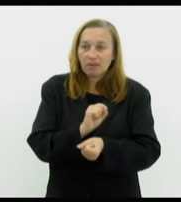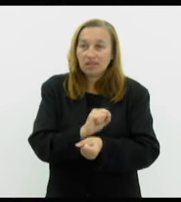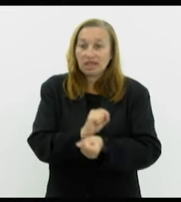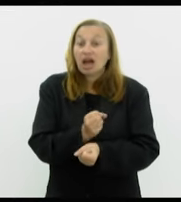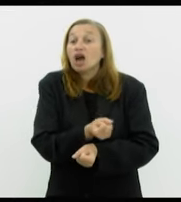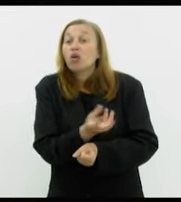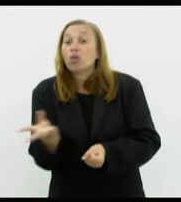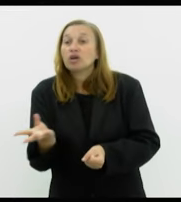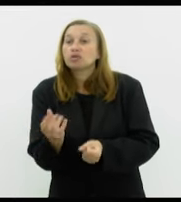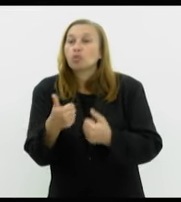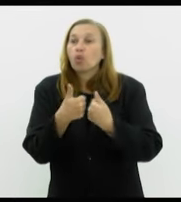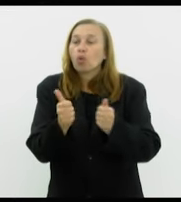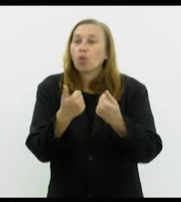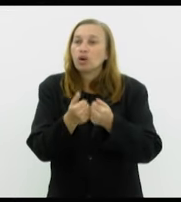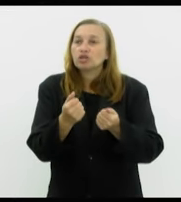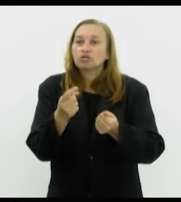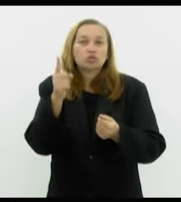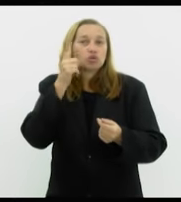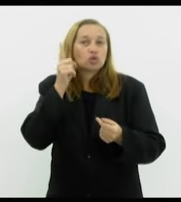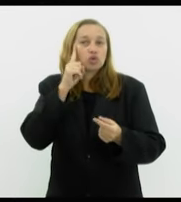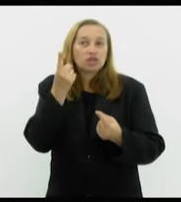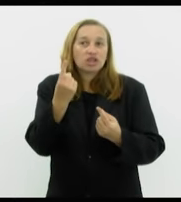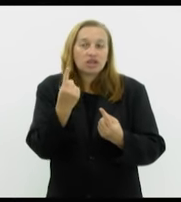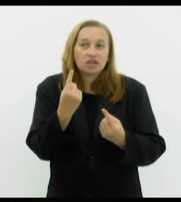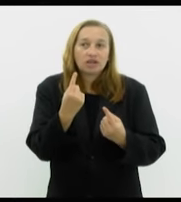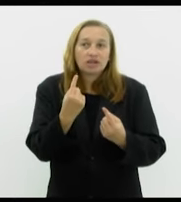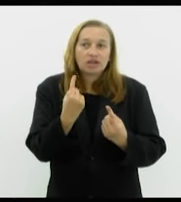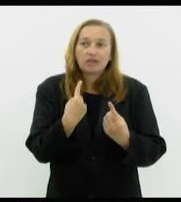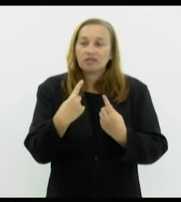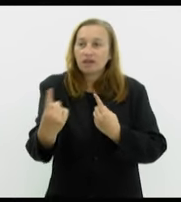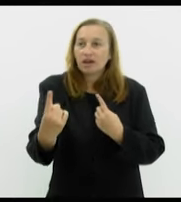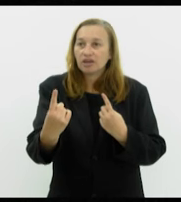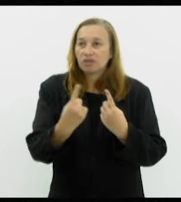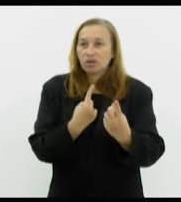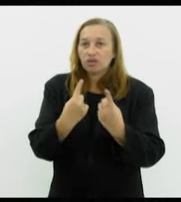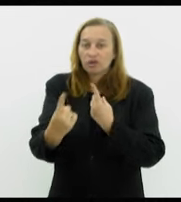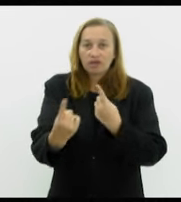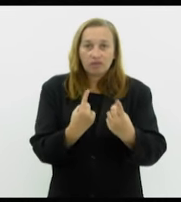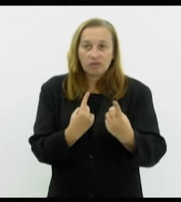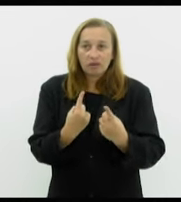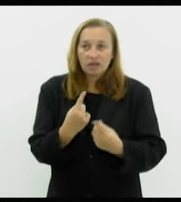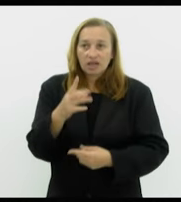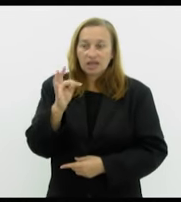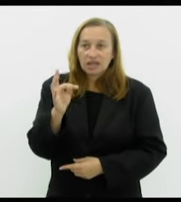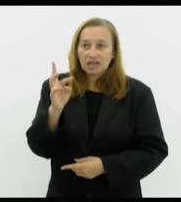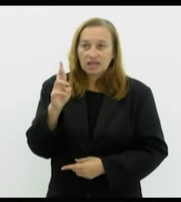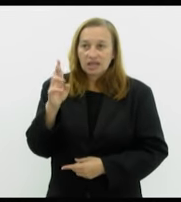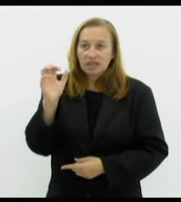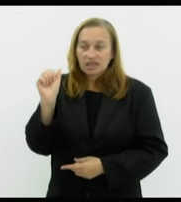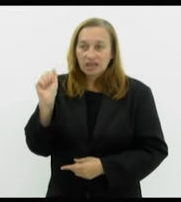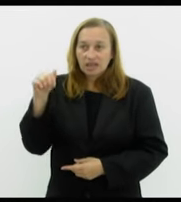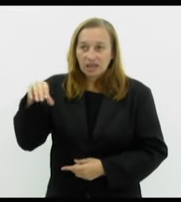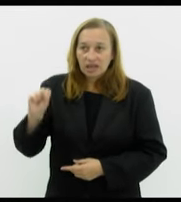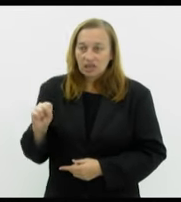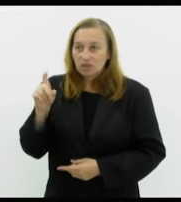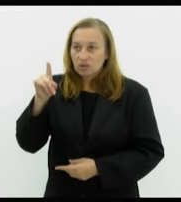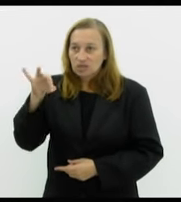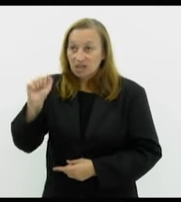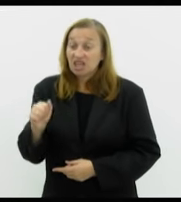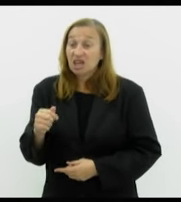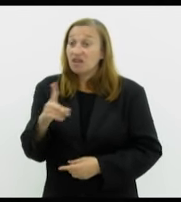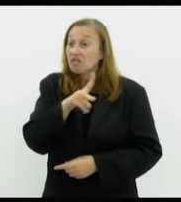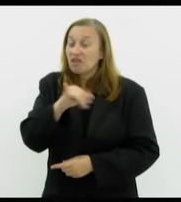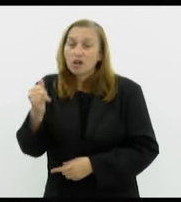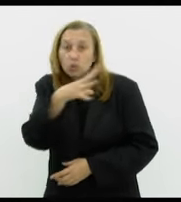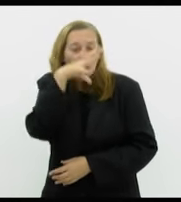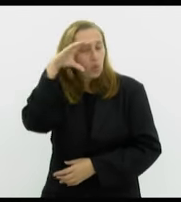ônibus passam diariamente na transoceânica, vai dormir, porque não passa quase nenhum.